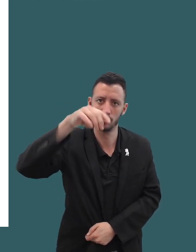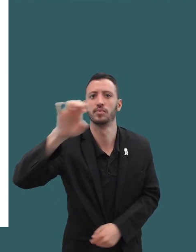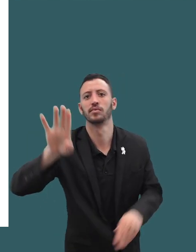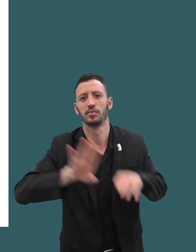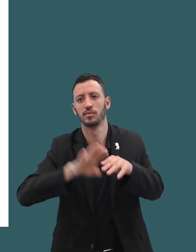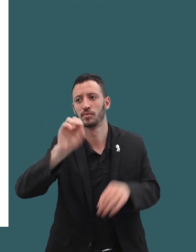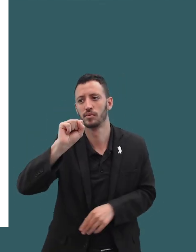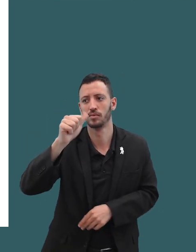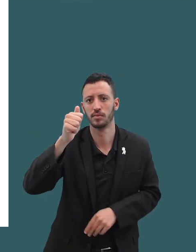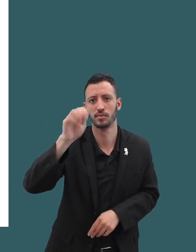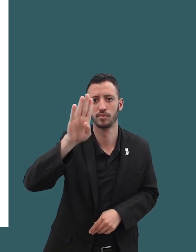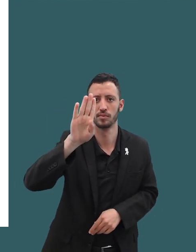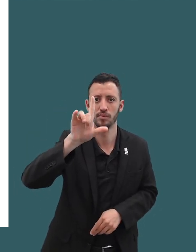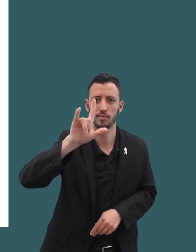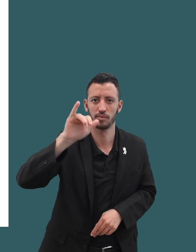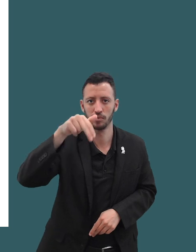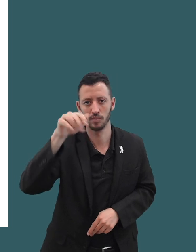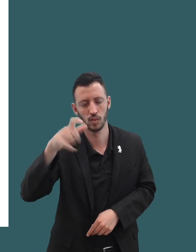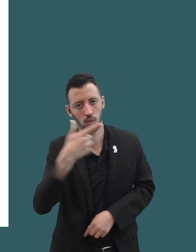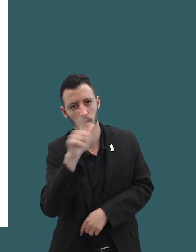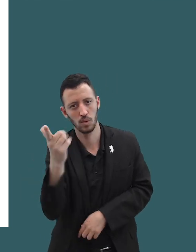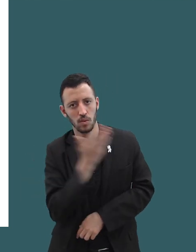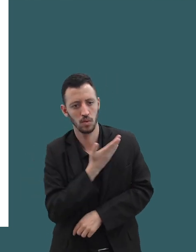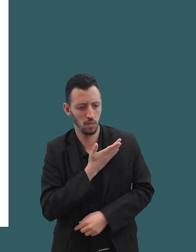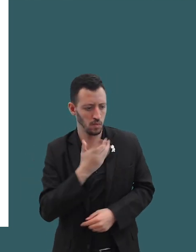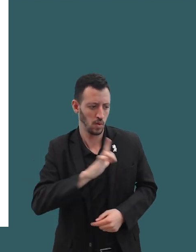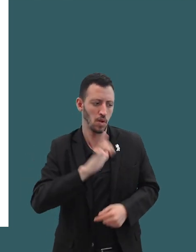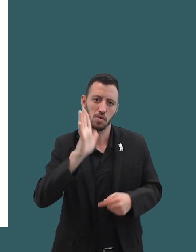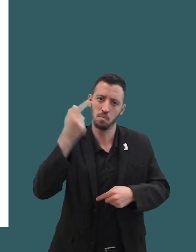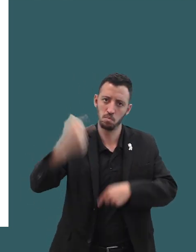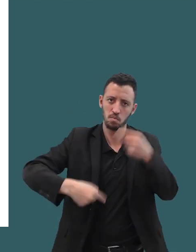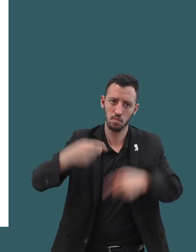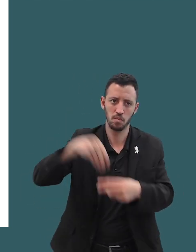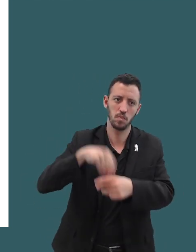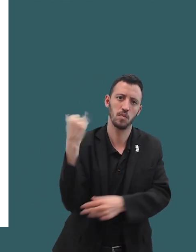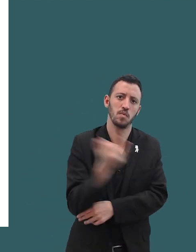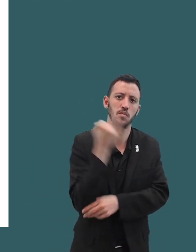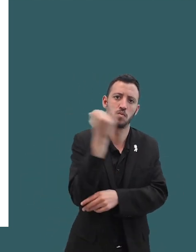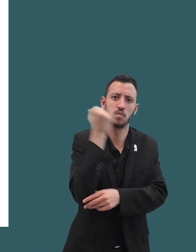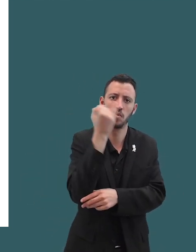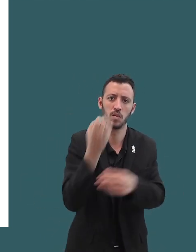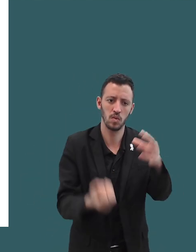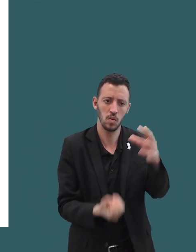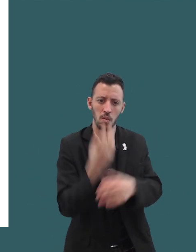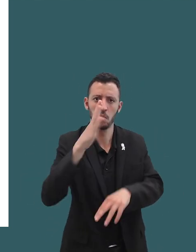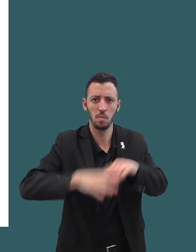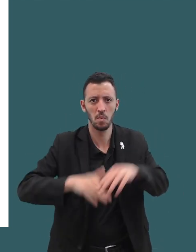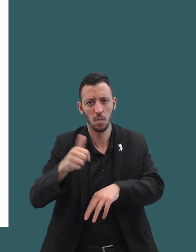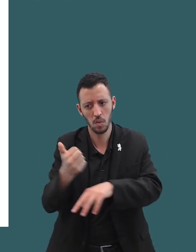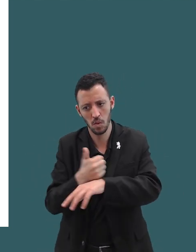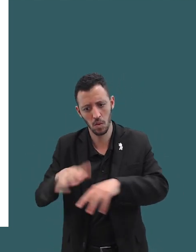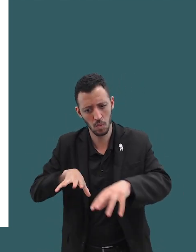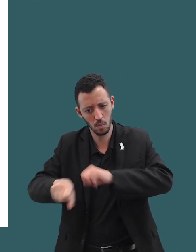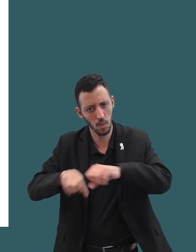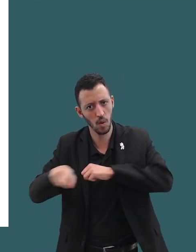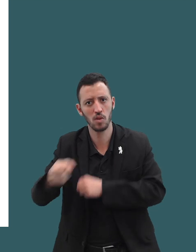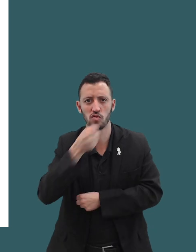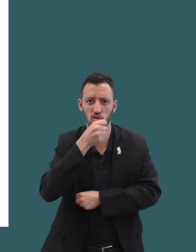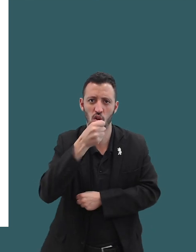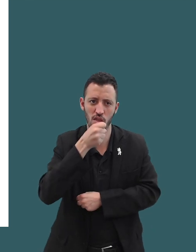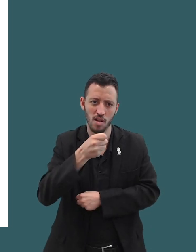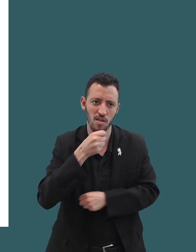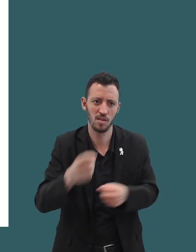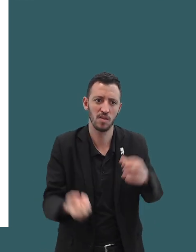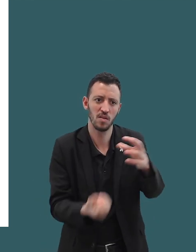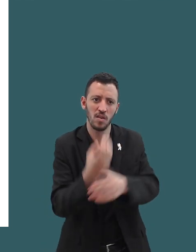Sabine, os colegas também discutindo isso. Então, é importante formar jornalistas, em diferentes áreas conheço, mas são